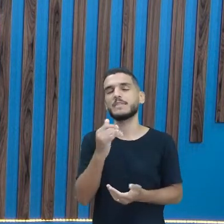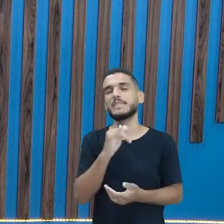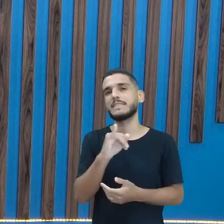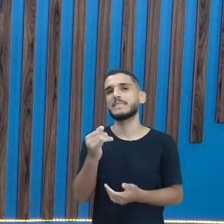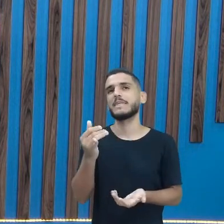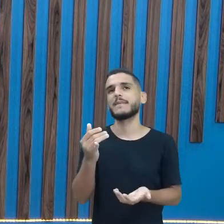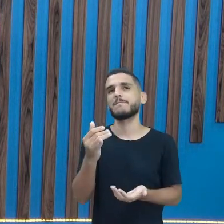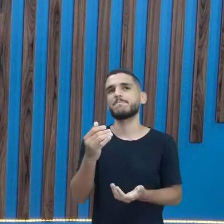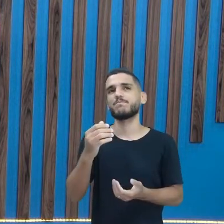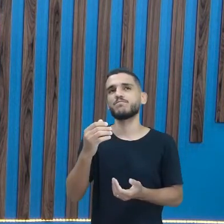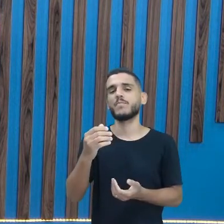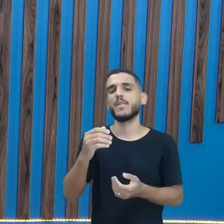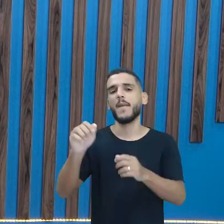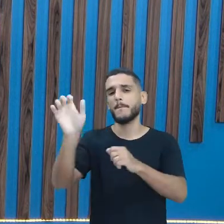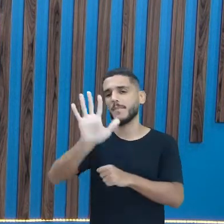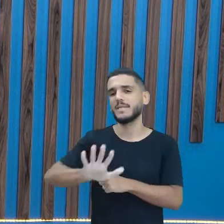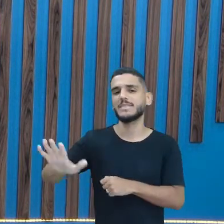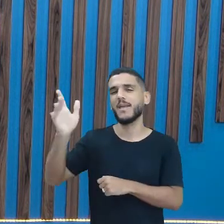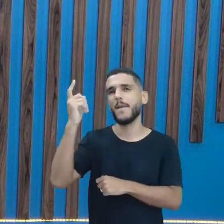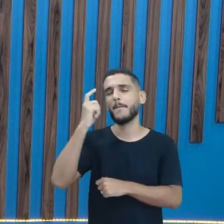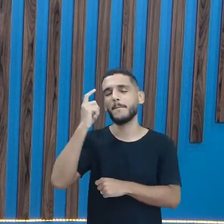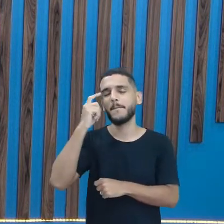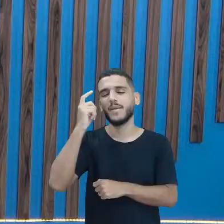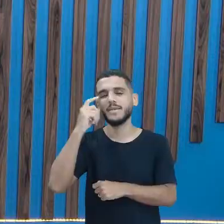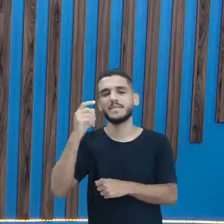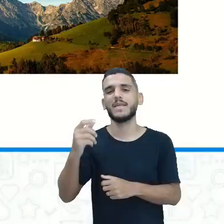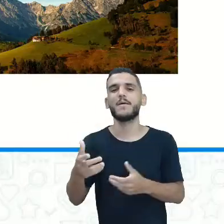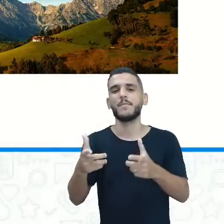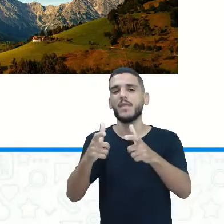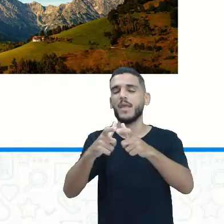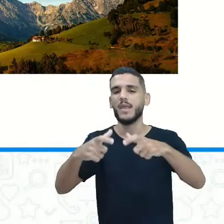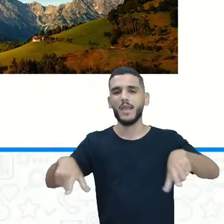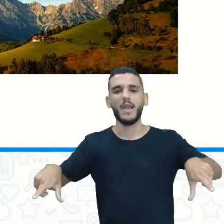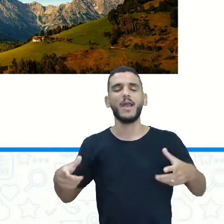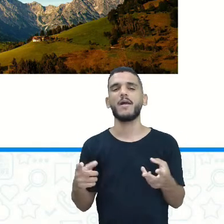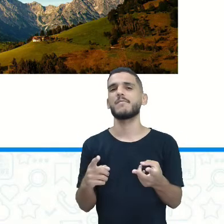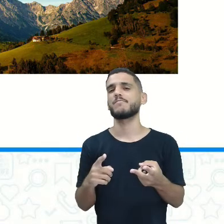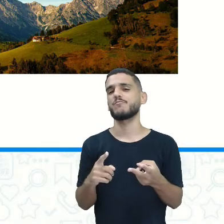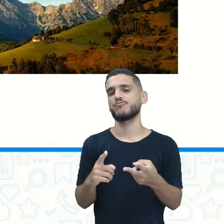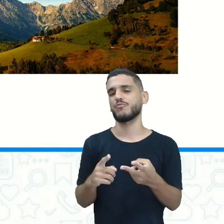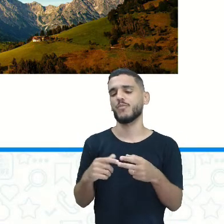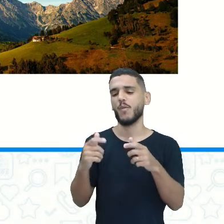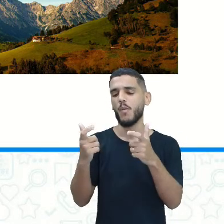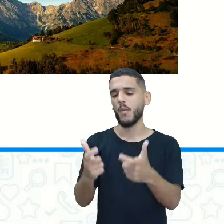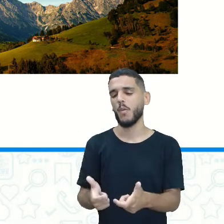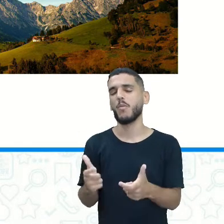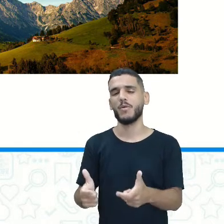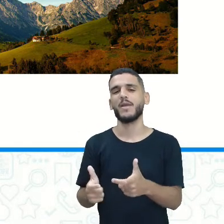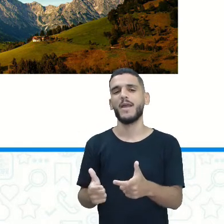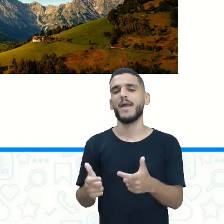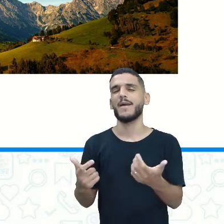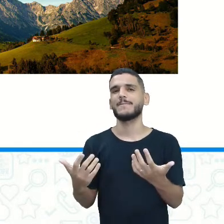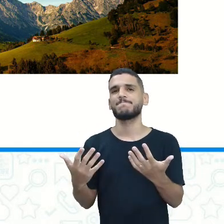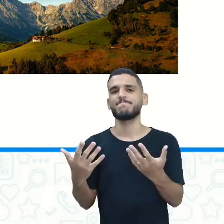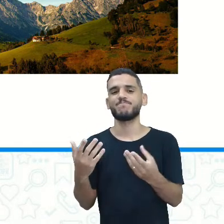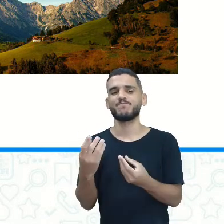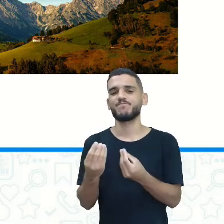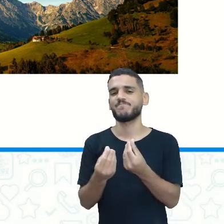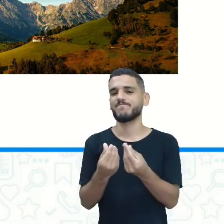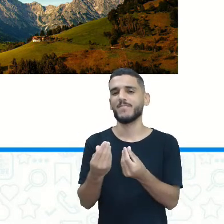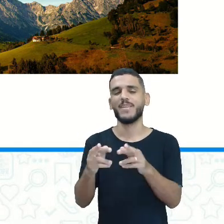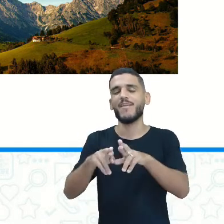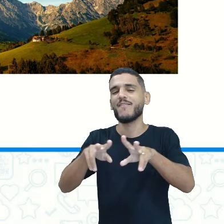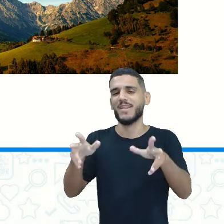um jardim, em um campo muito bonito, mas até a cidade caótica como é, né? Ou com sua beleza, dependendo da forma de quem